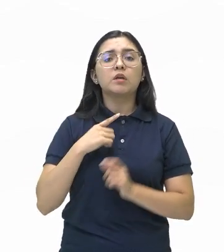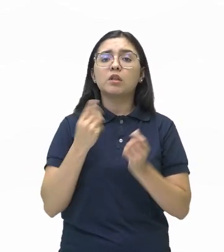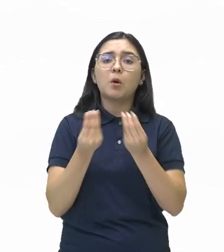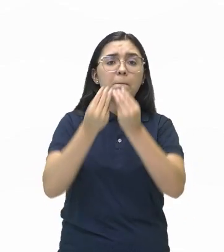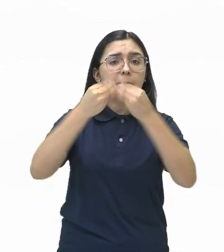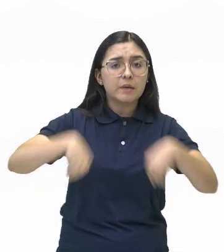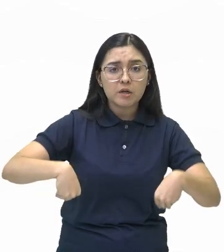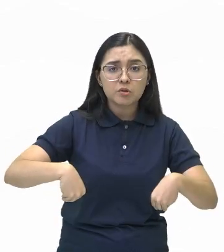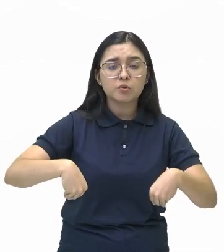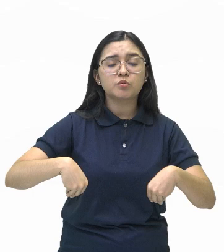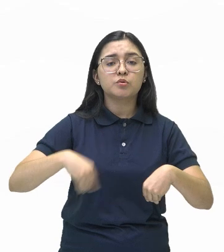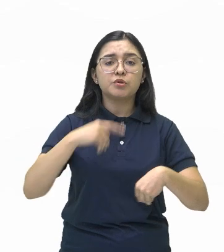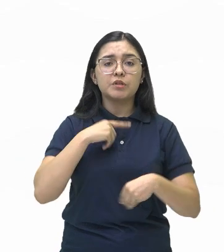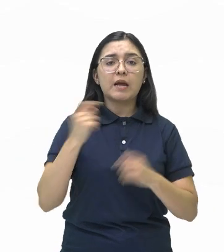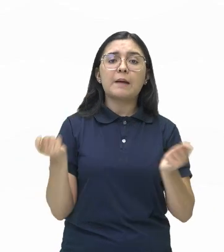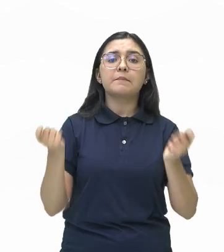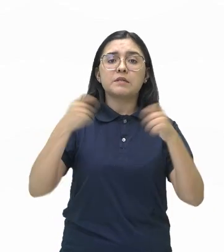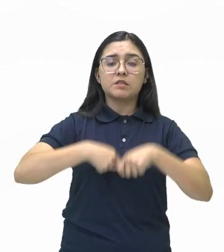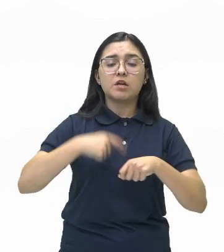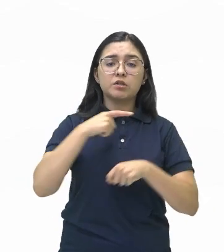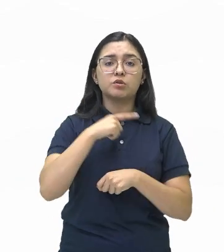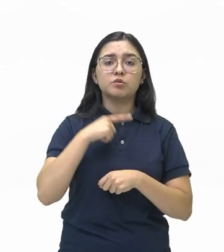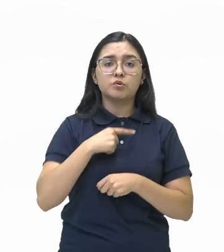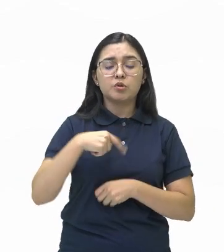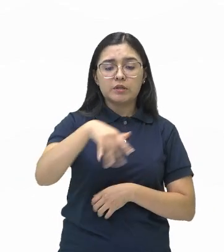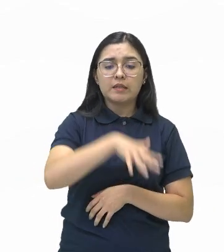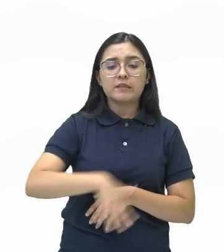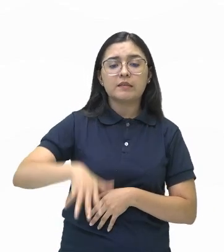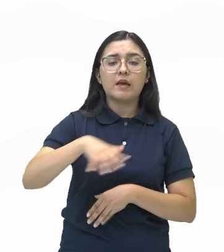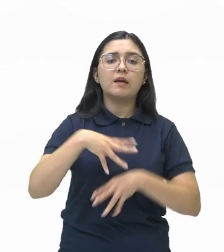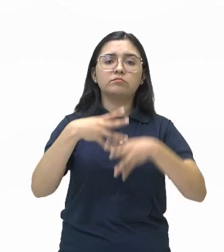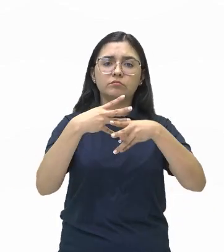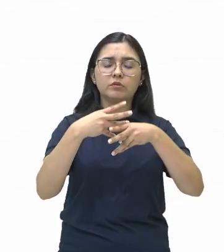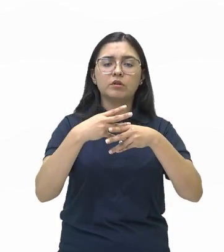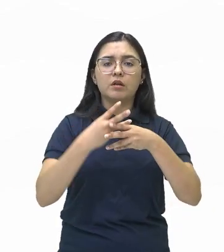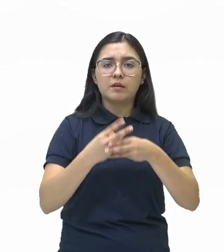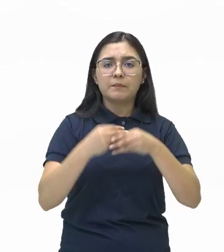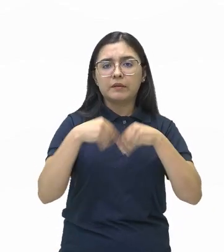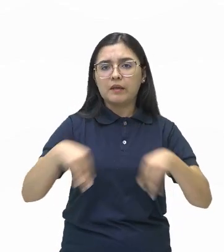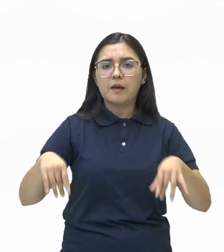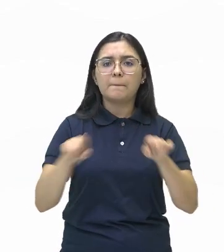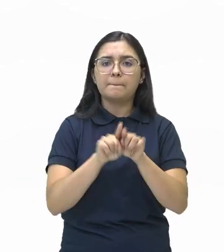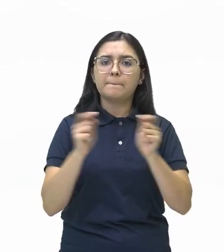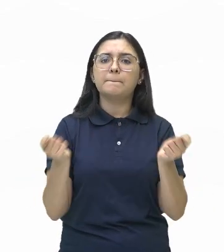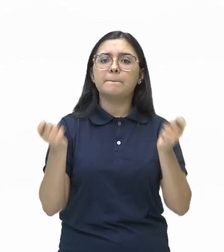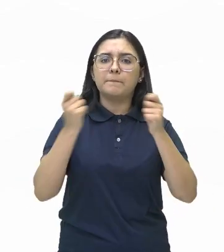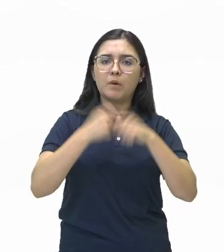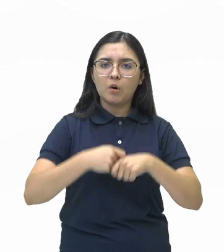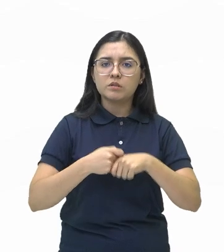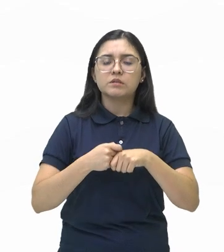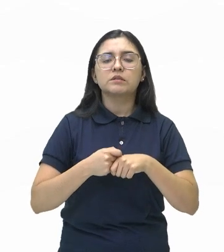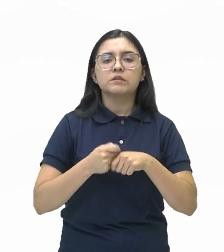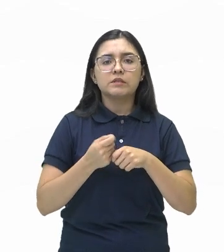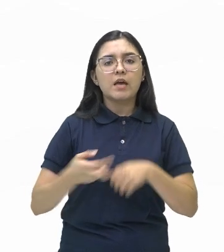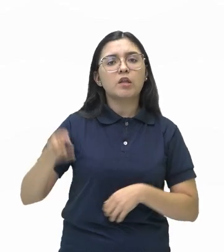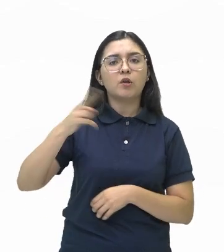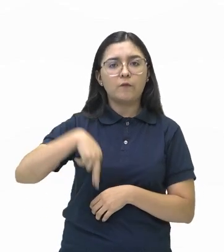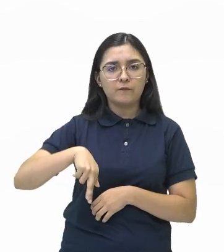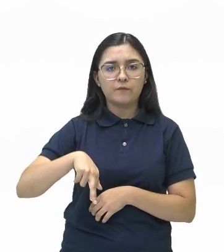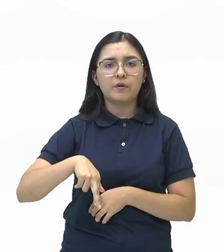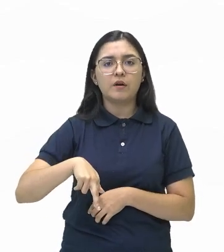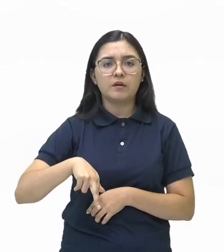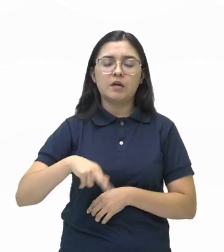de regeneração do meio ambiente. Dá tempo para que o meio ambiente possa se recuperar, né? Olha a ideia